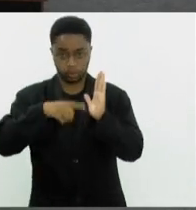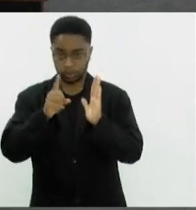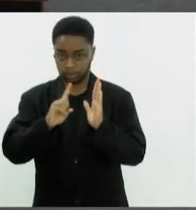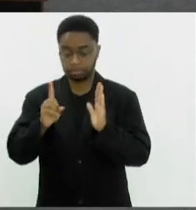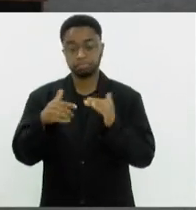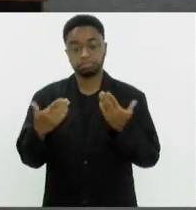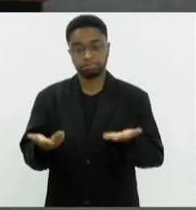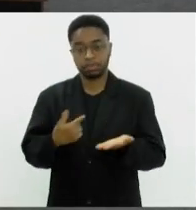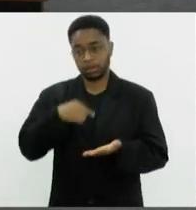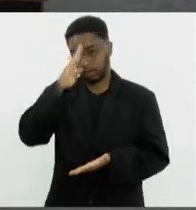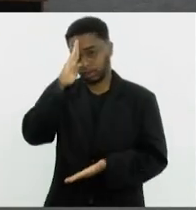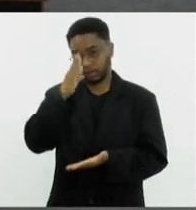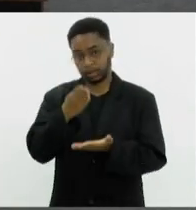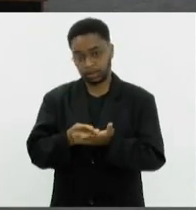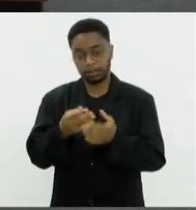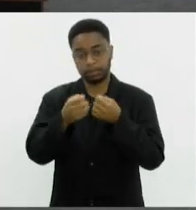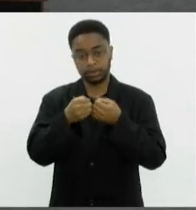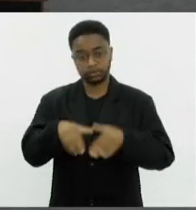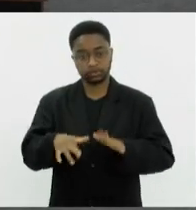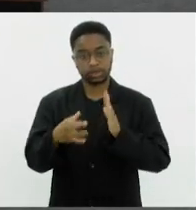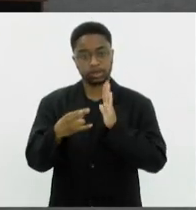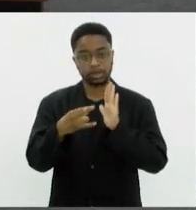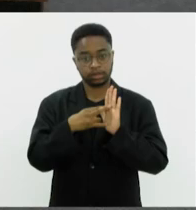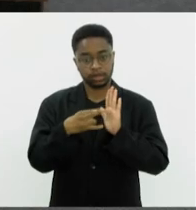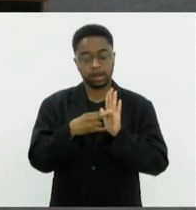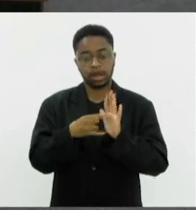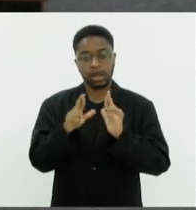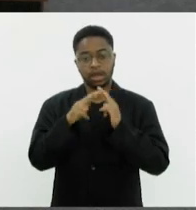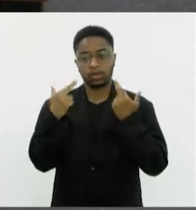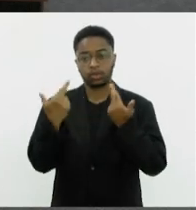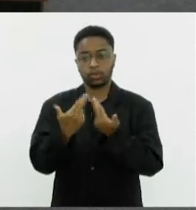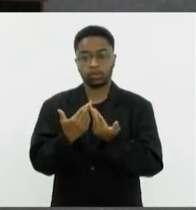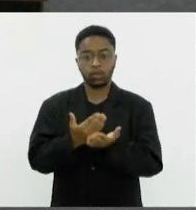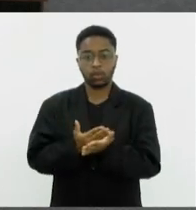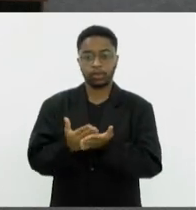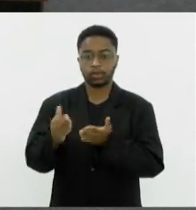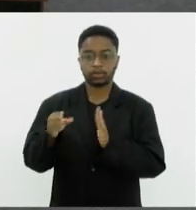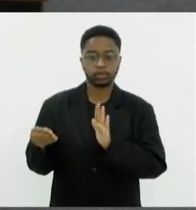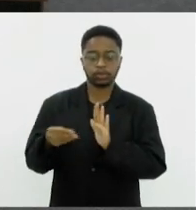o regimento uma reunião começar com a inclusão